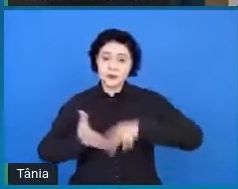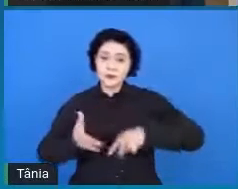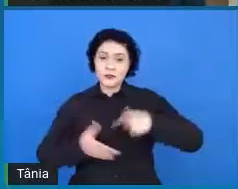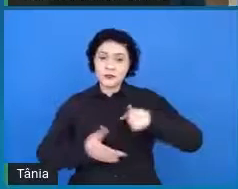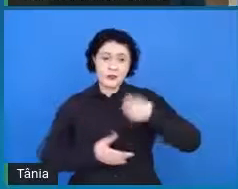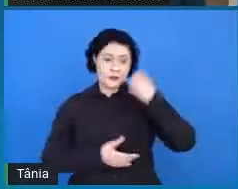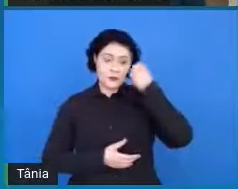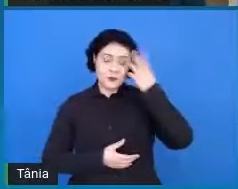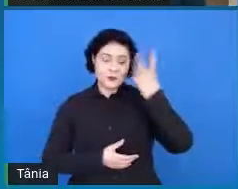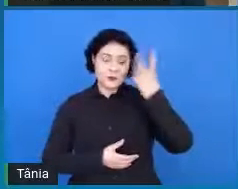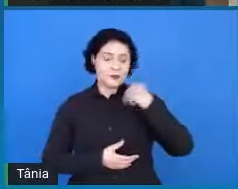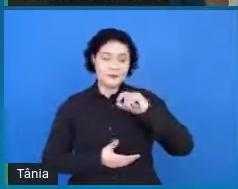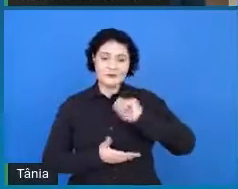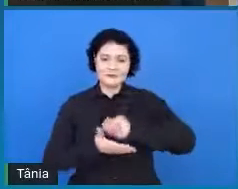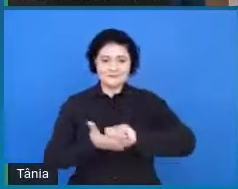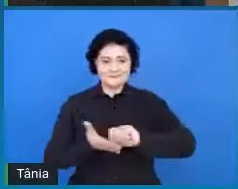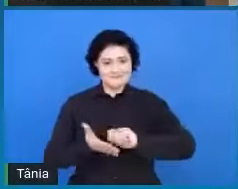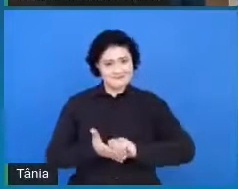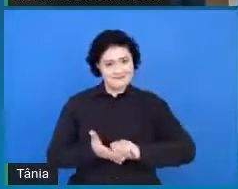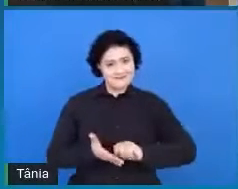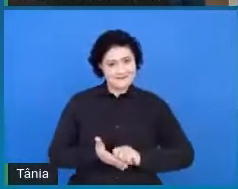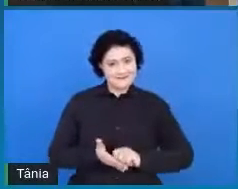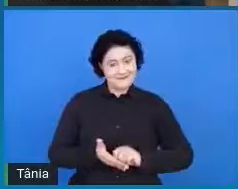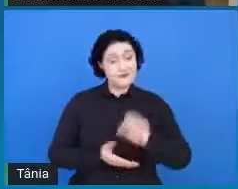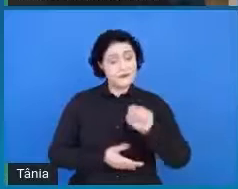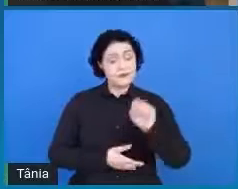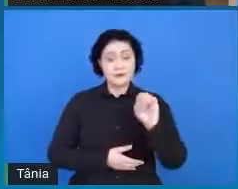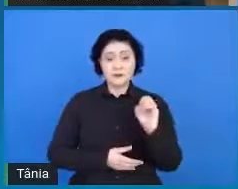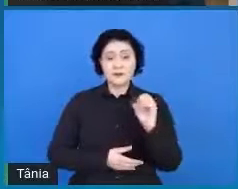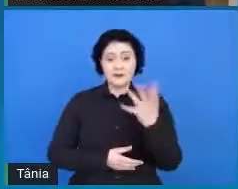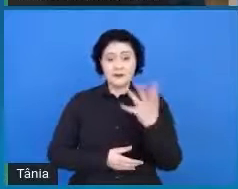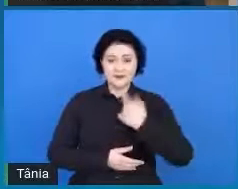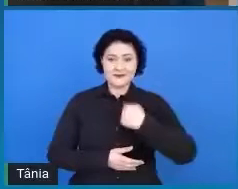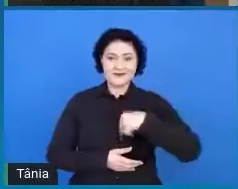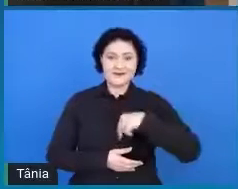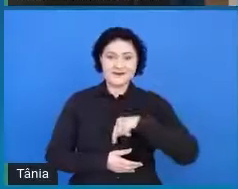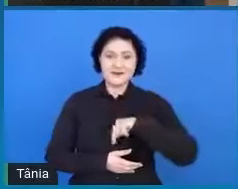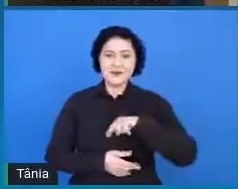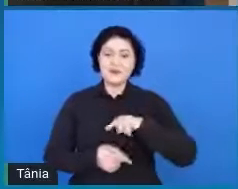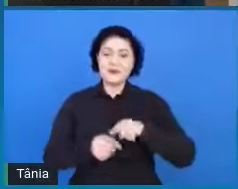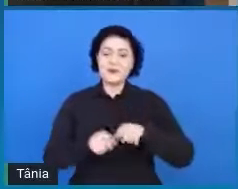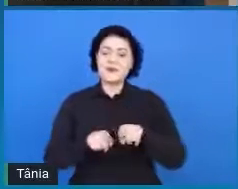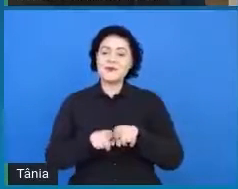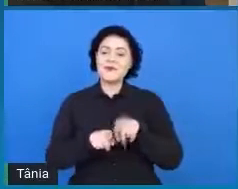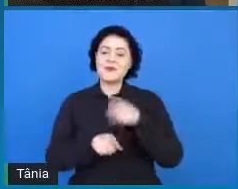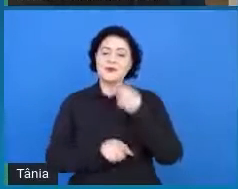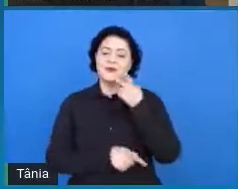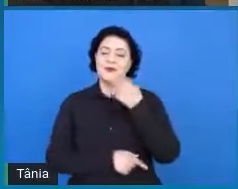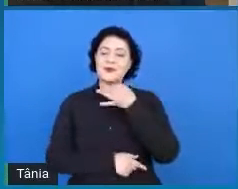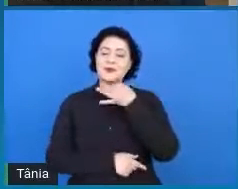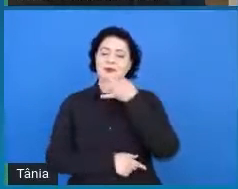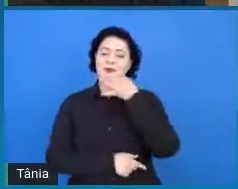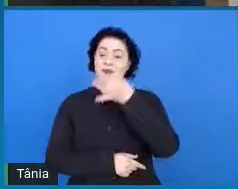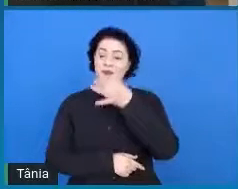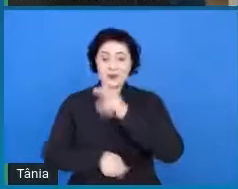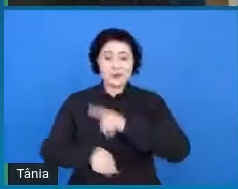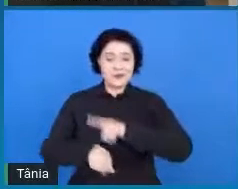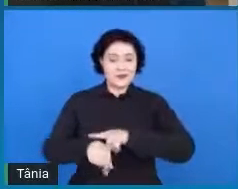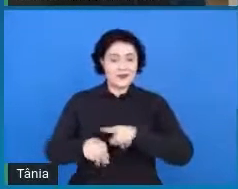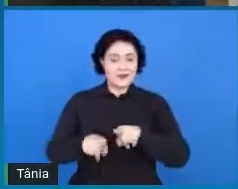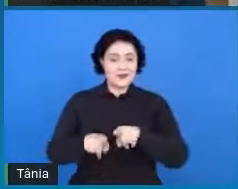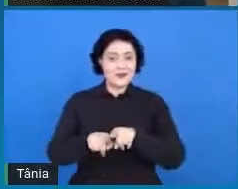lembro o que eu escrevi E isso acontece muito conosco comentei tá e ele nessa oportunidade